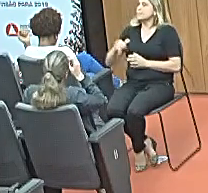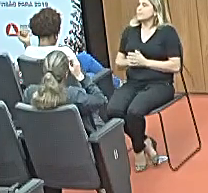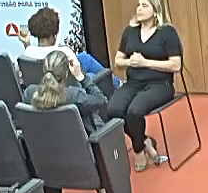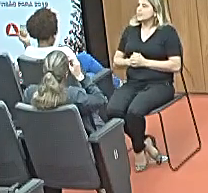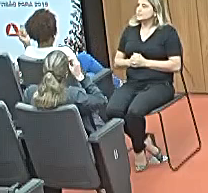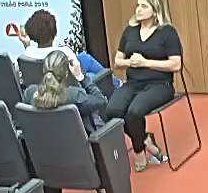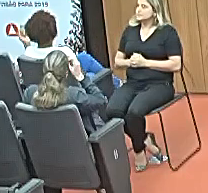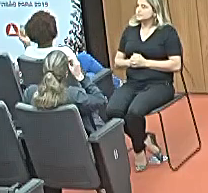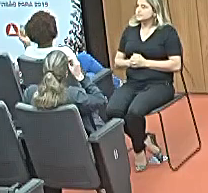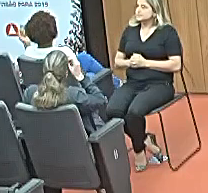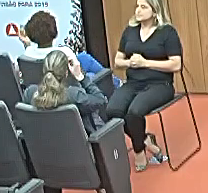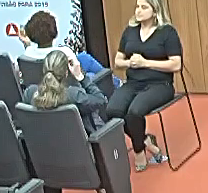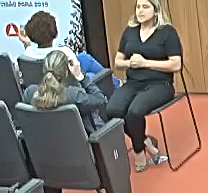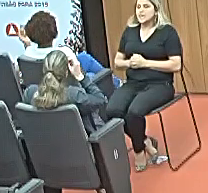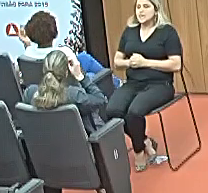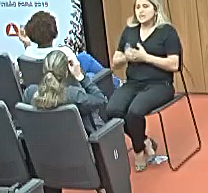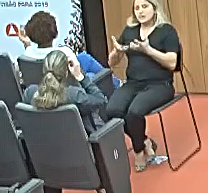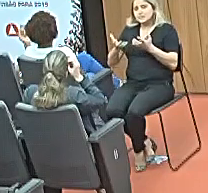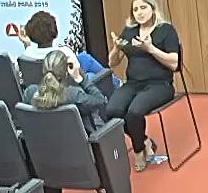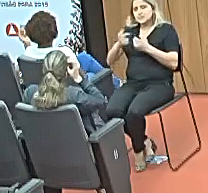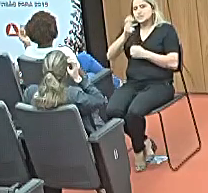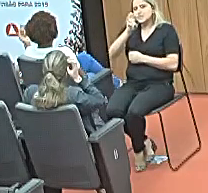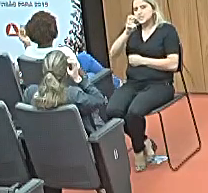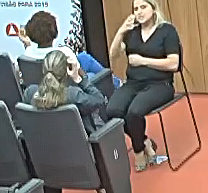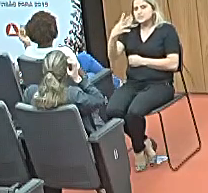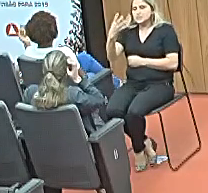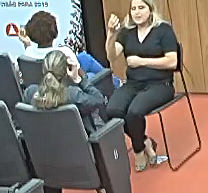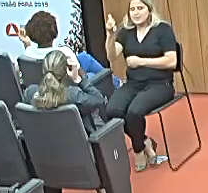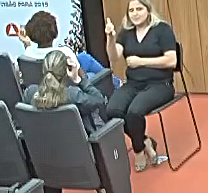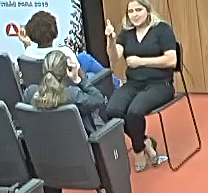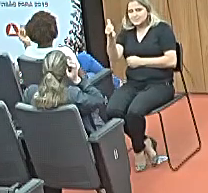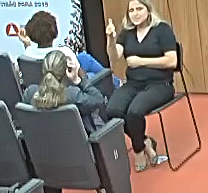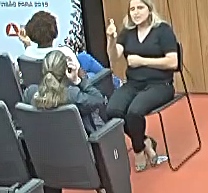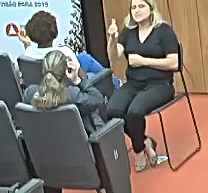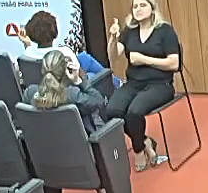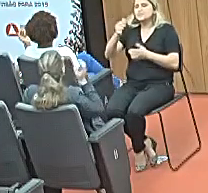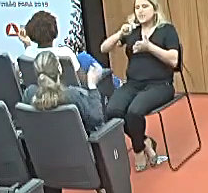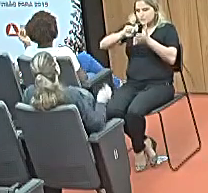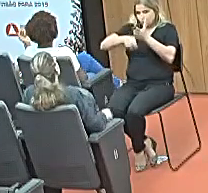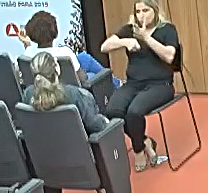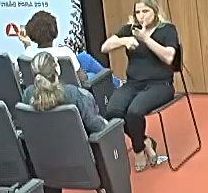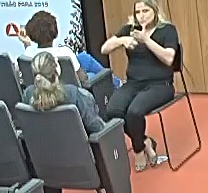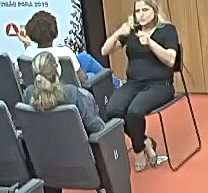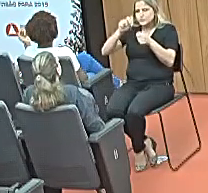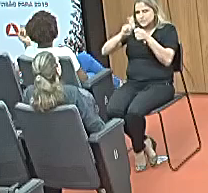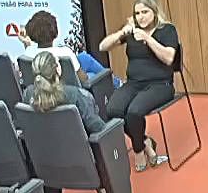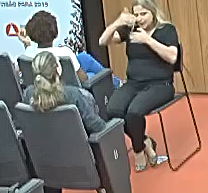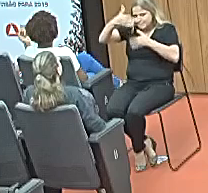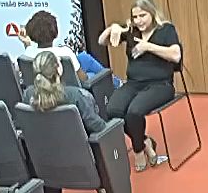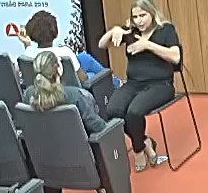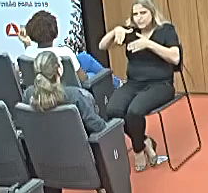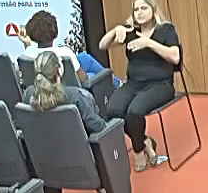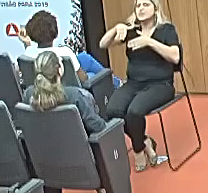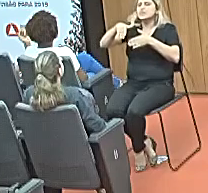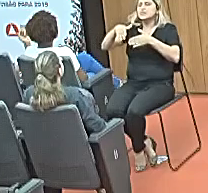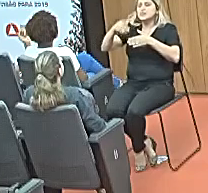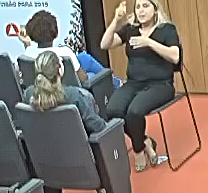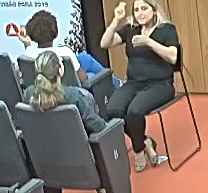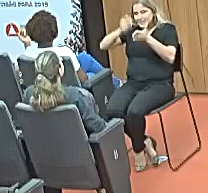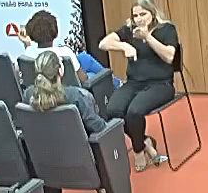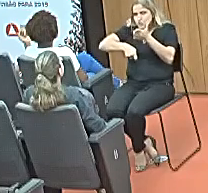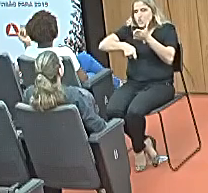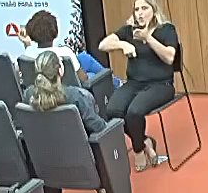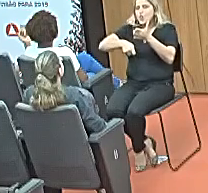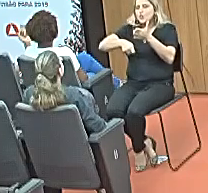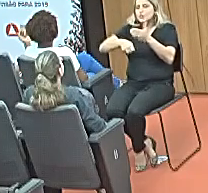546 excedentes do concurso de investigador no ano de 2014 que expira em agosto de